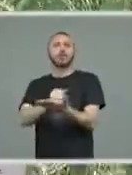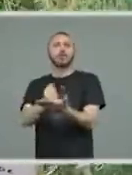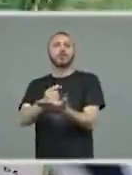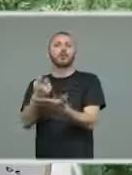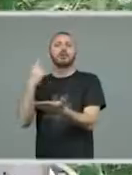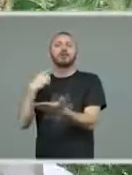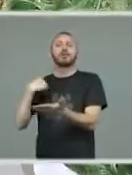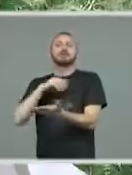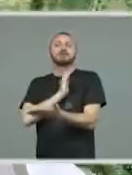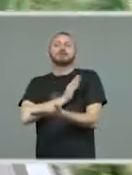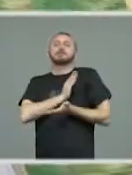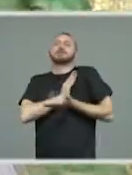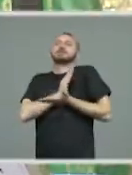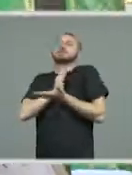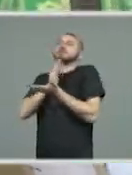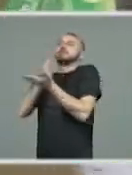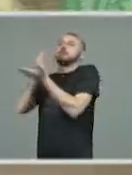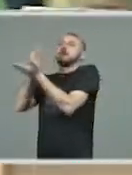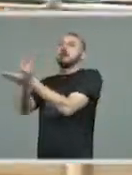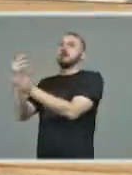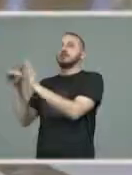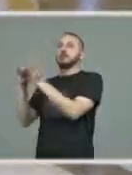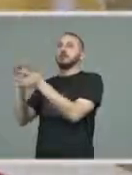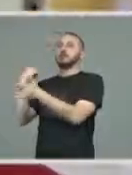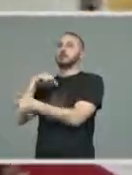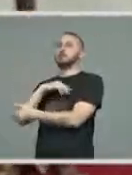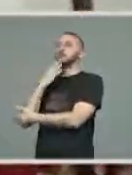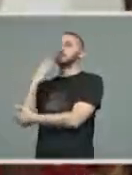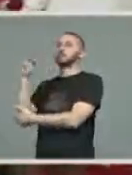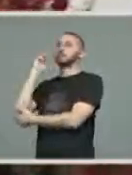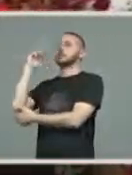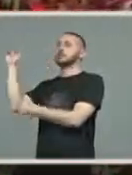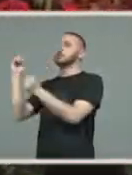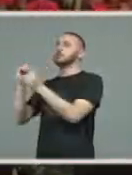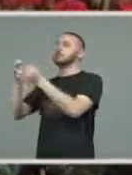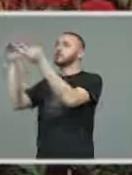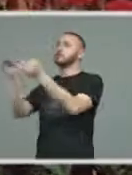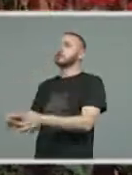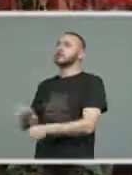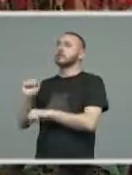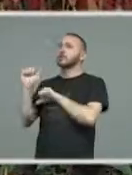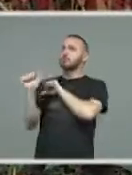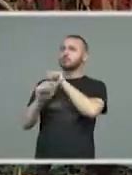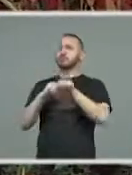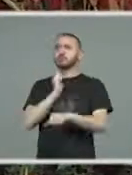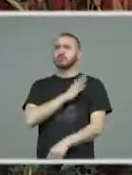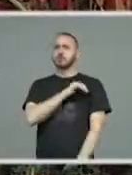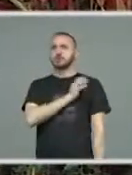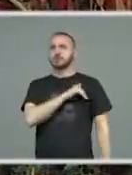entrega ao coração de Jesus, e pedindo: Senhor, faça de fato um transplante do meu